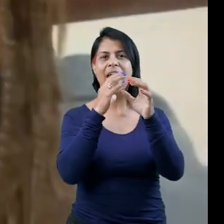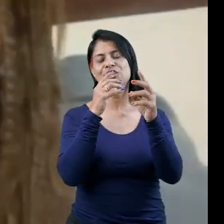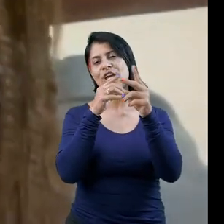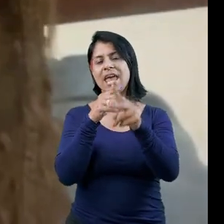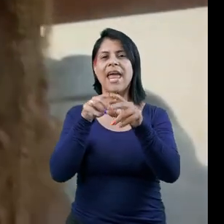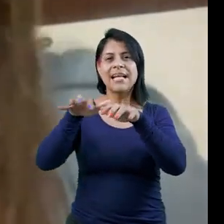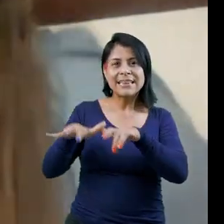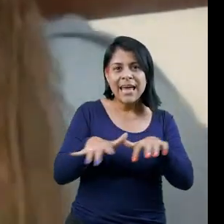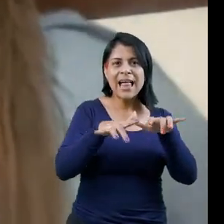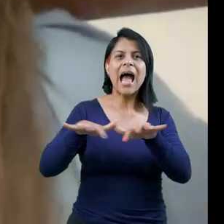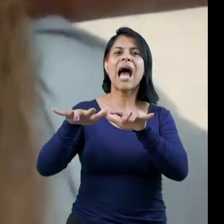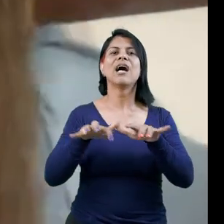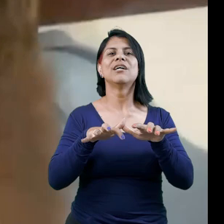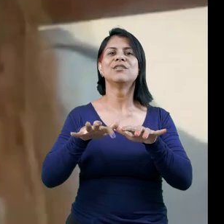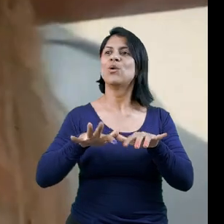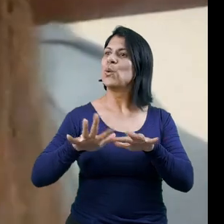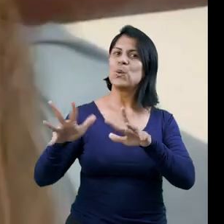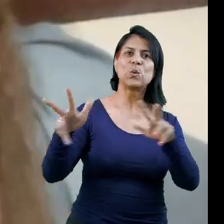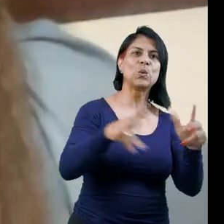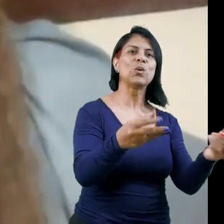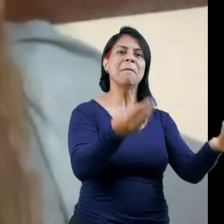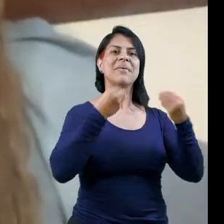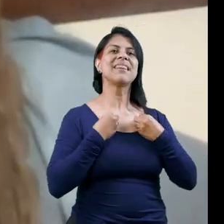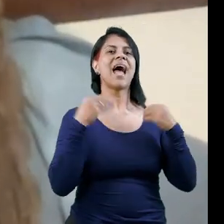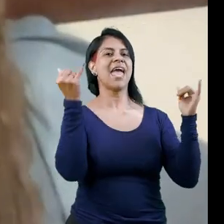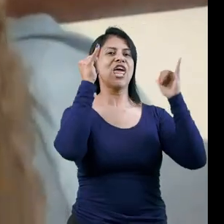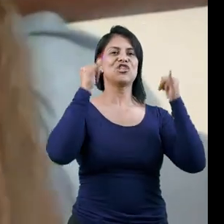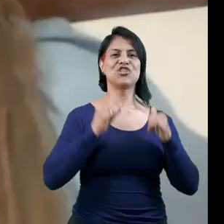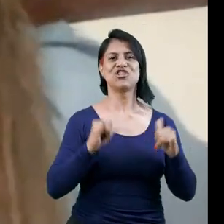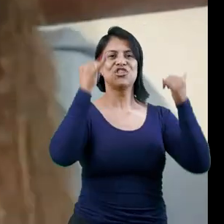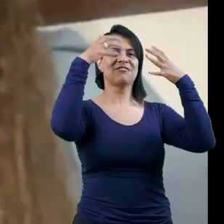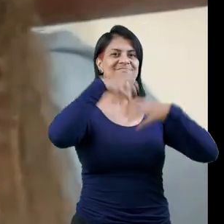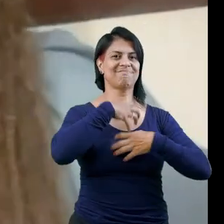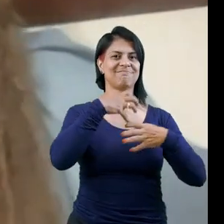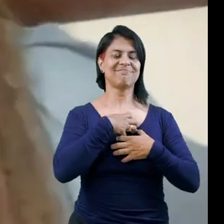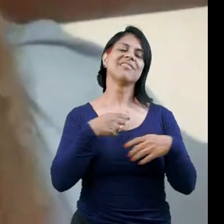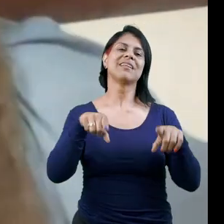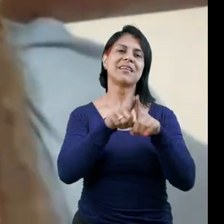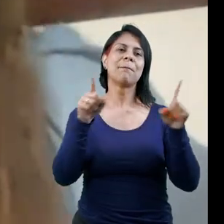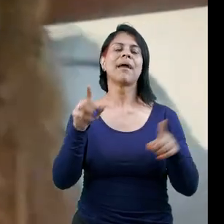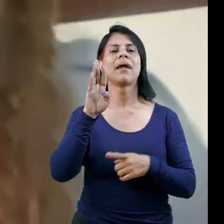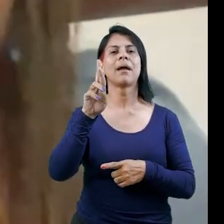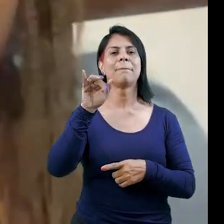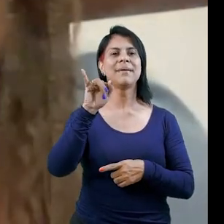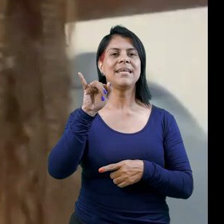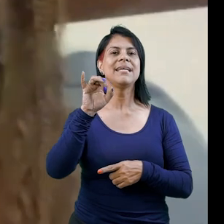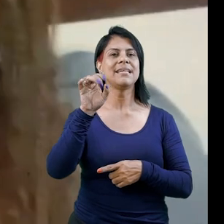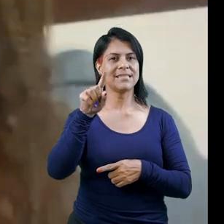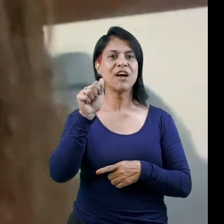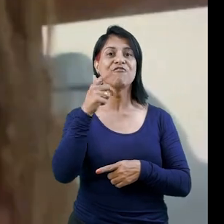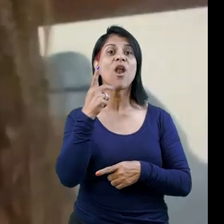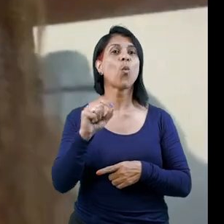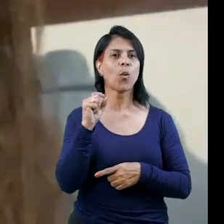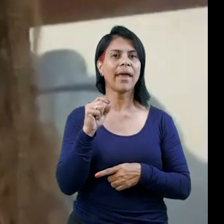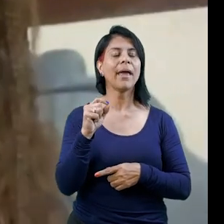o tecladista. Isso me leva ao ponto que a gente... E a Brisa fala: fiquem vivas, fiquem juntas. A